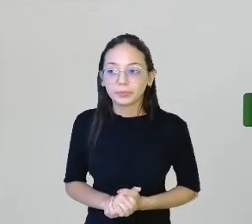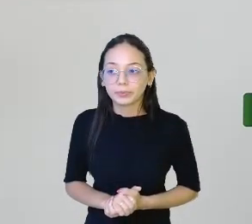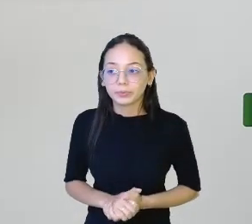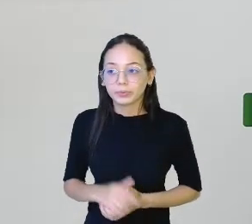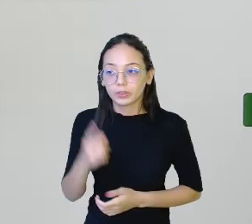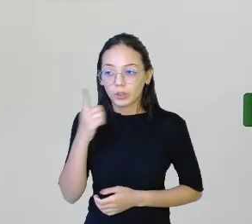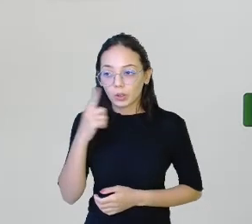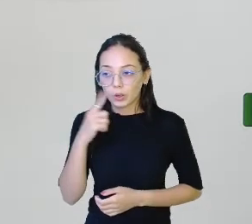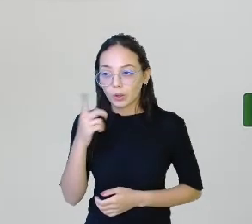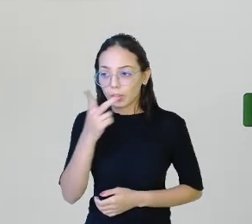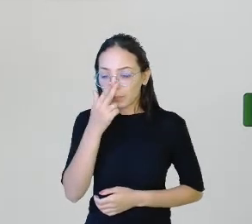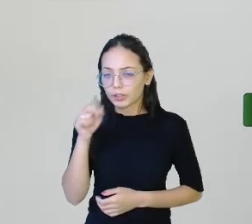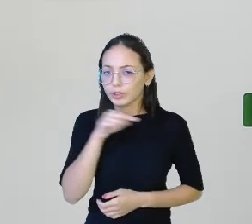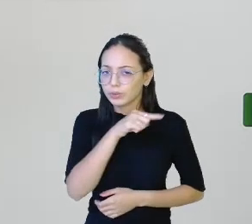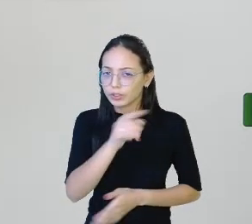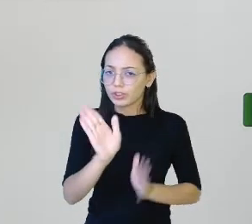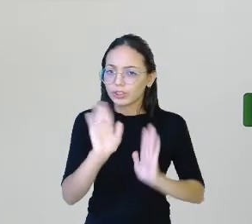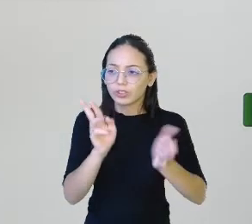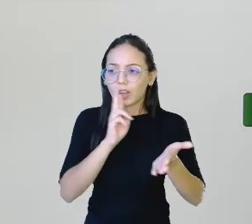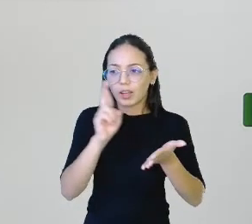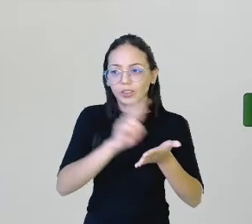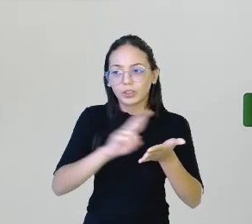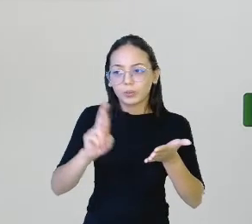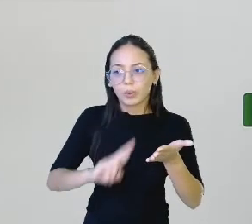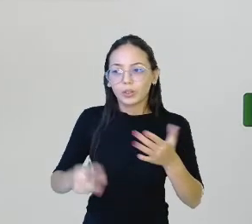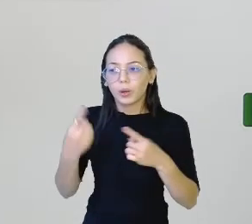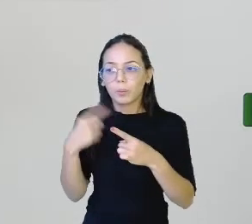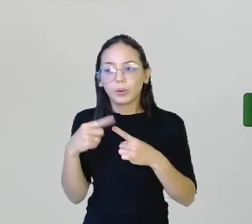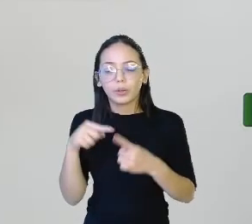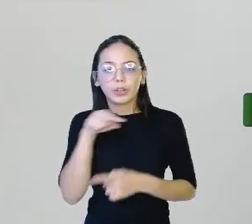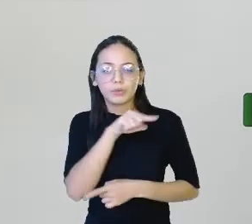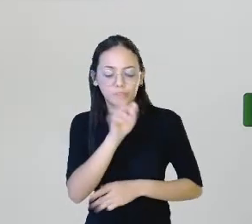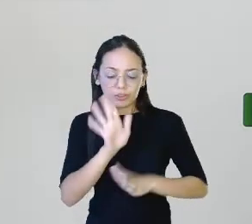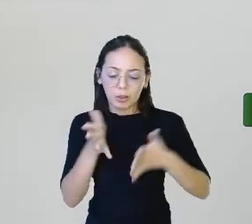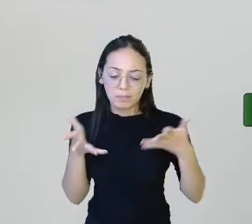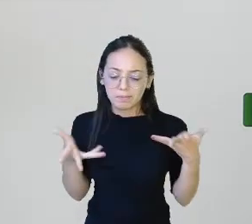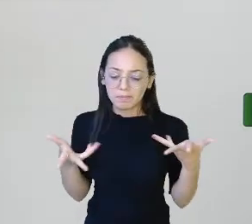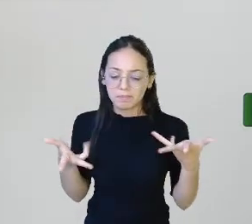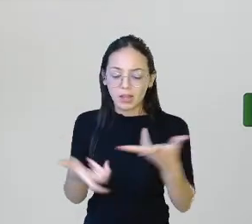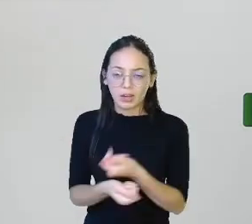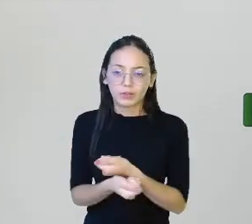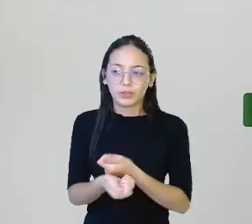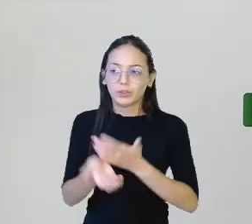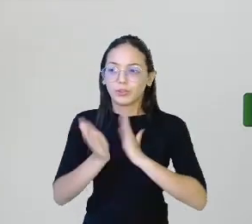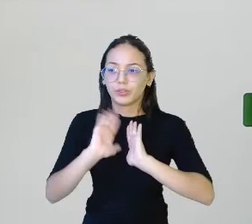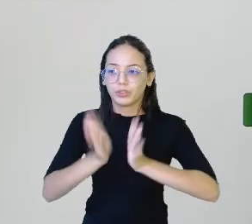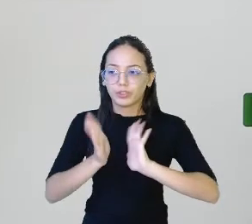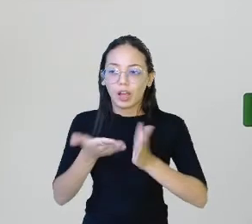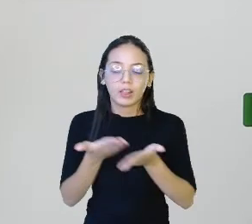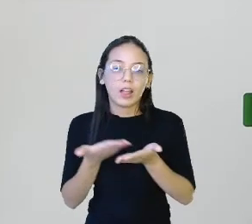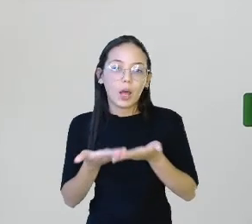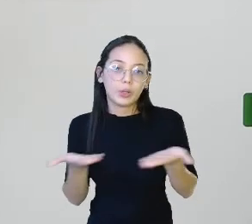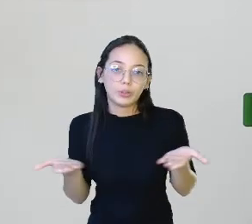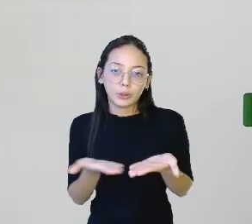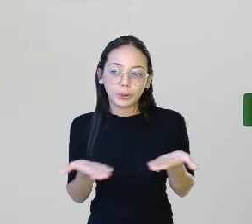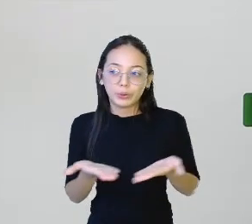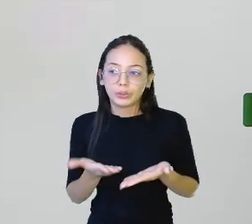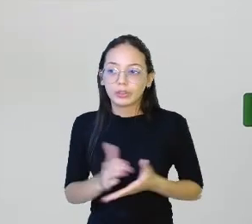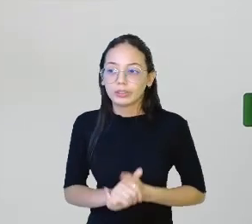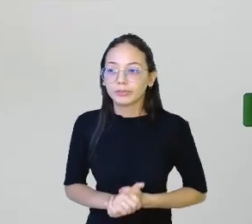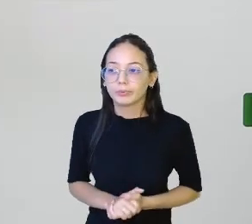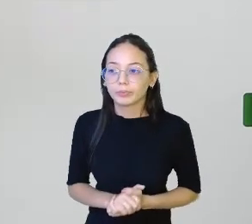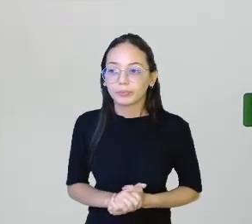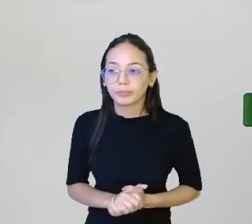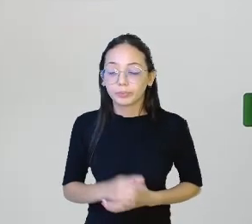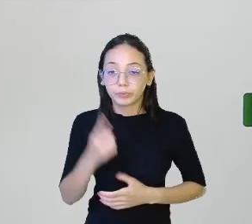suponho que você já respondeu, né? Porque vocês estão craques nessa aula de hoje.